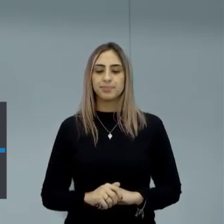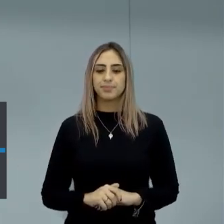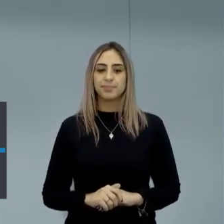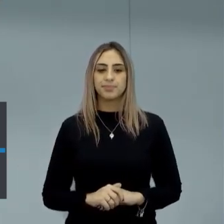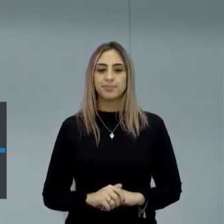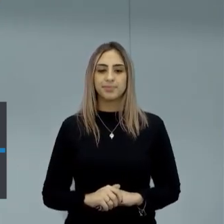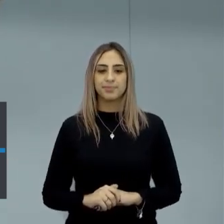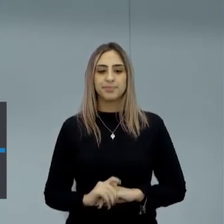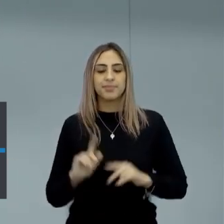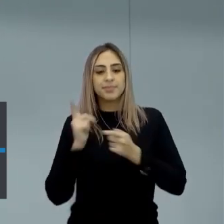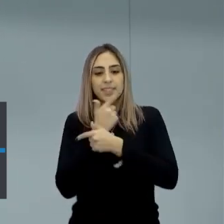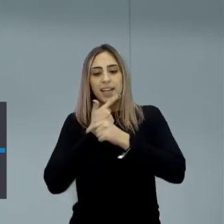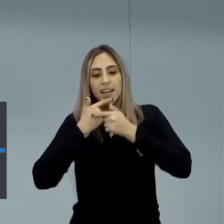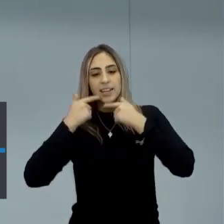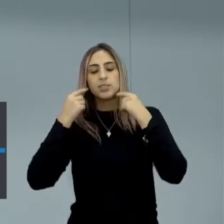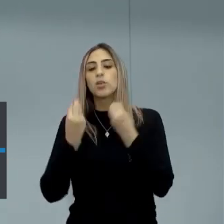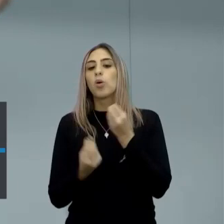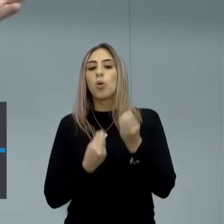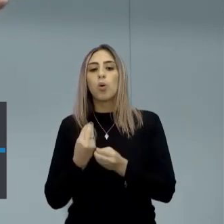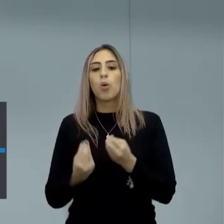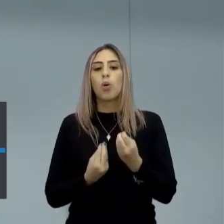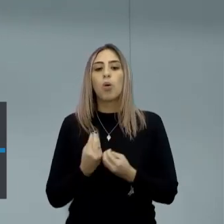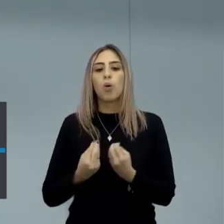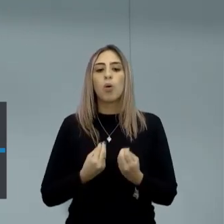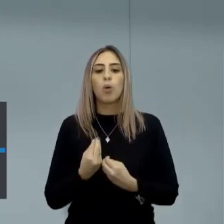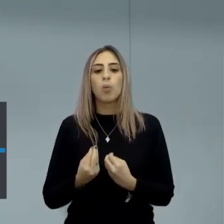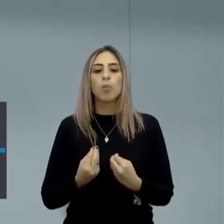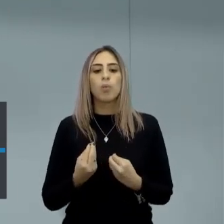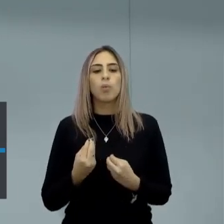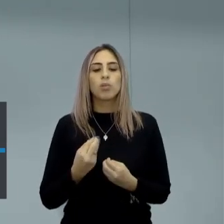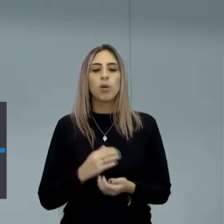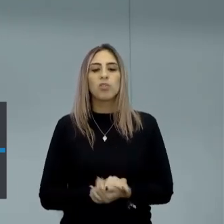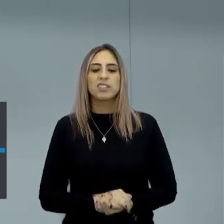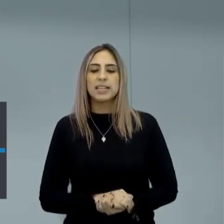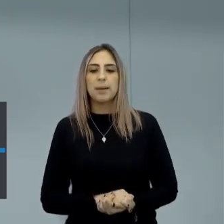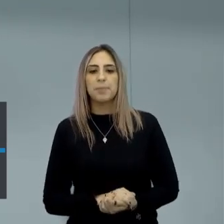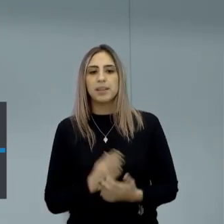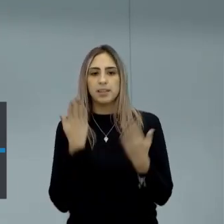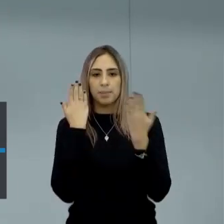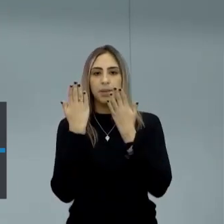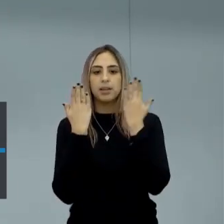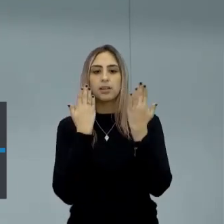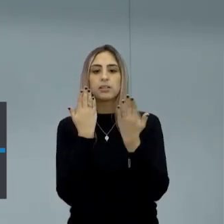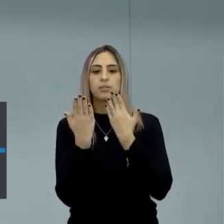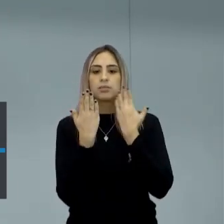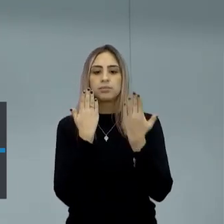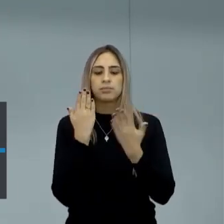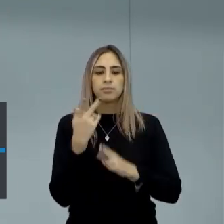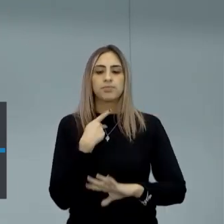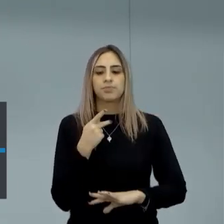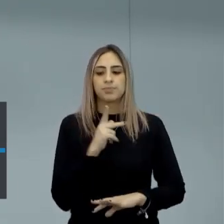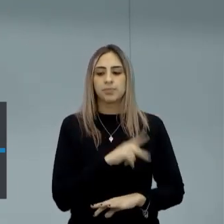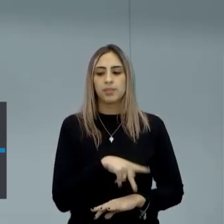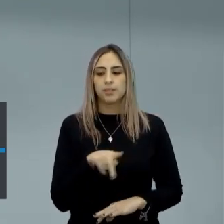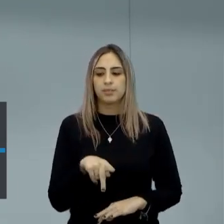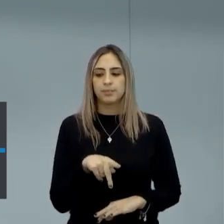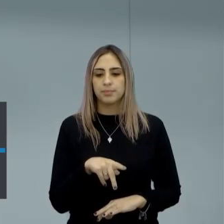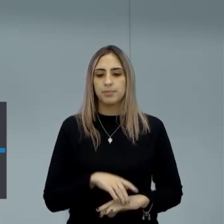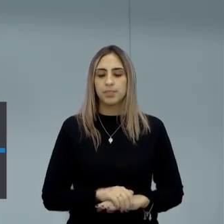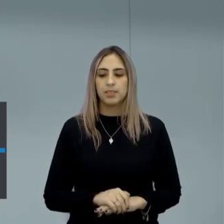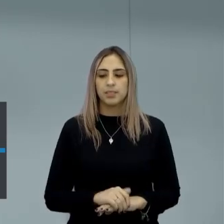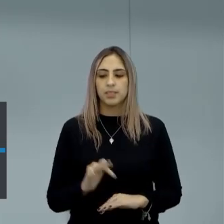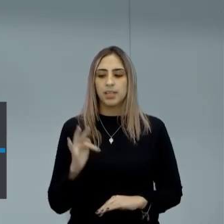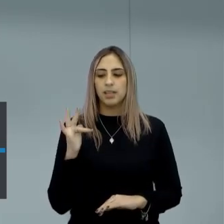o riso como alternativa terapêutica. Na aula passada veio o professor Juscelio,